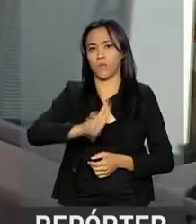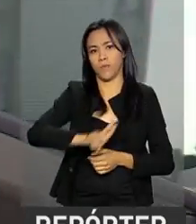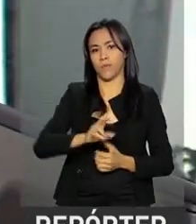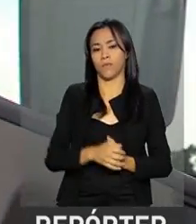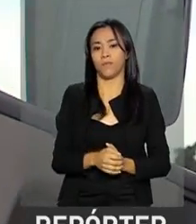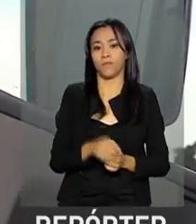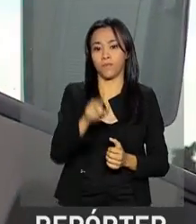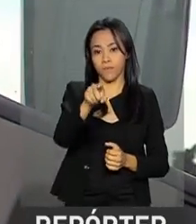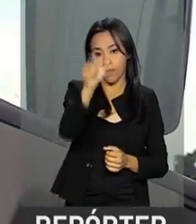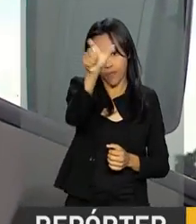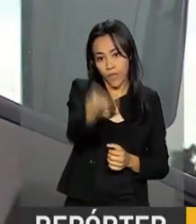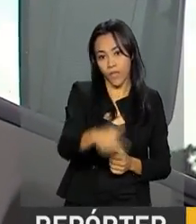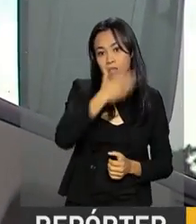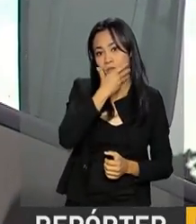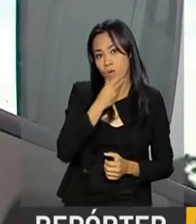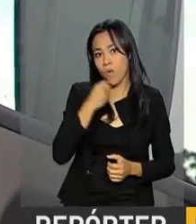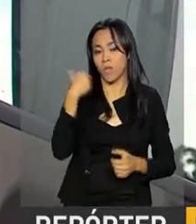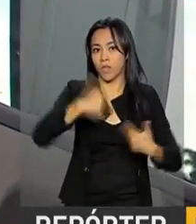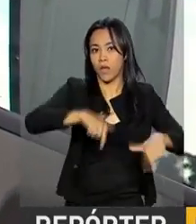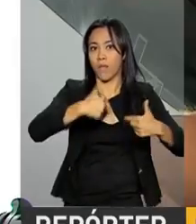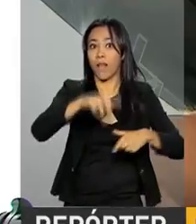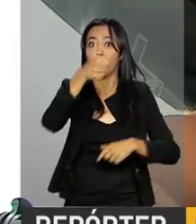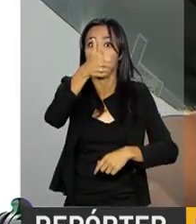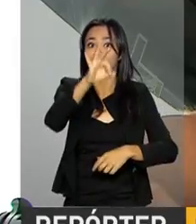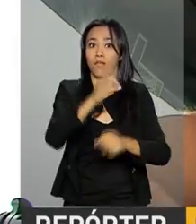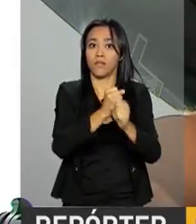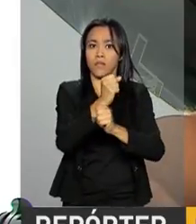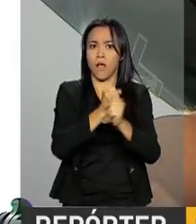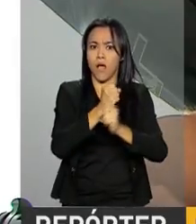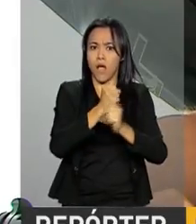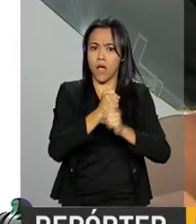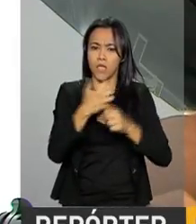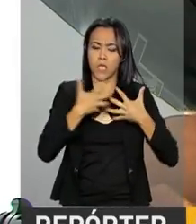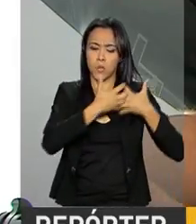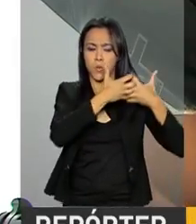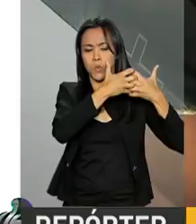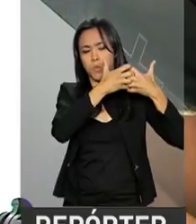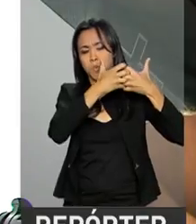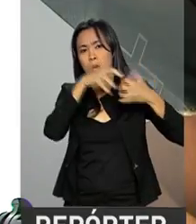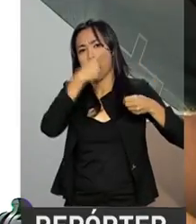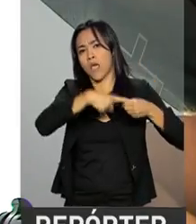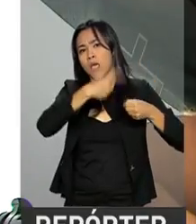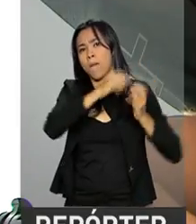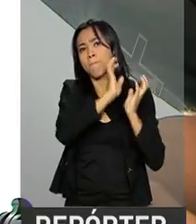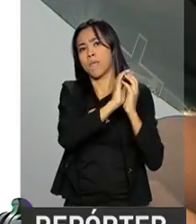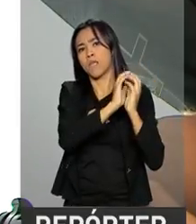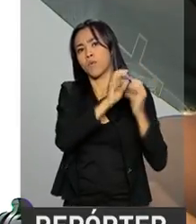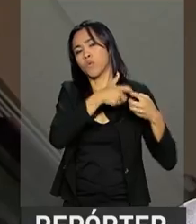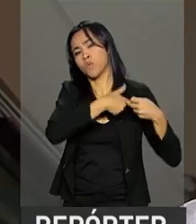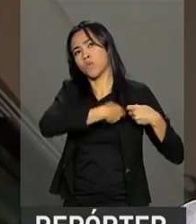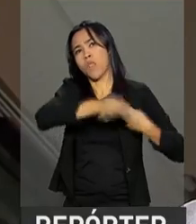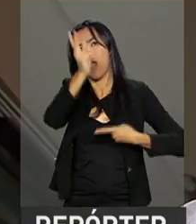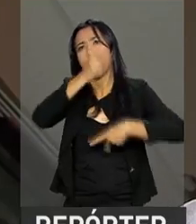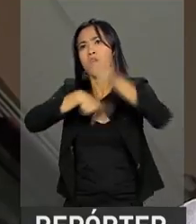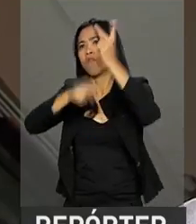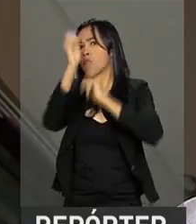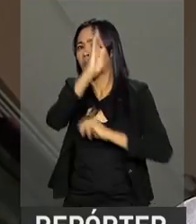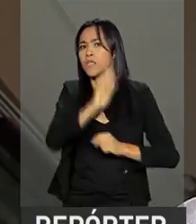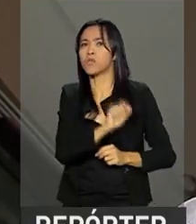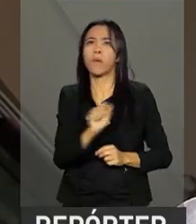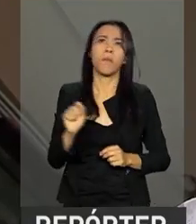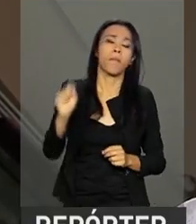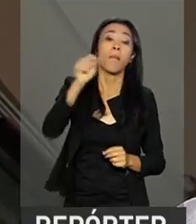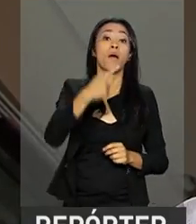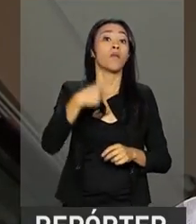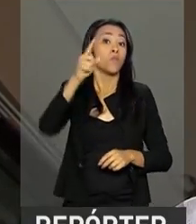elivaldo está na estrada há dez anos ele leva carga de são caetano em pernambuco para todo o brasil ano que vem vai